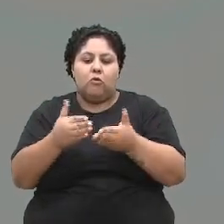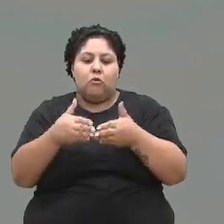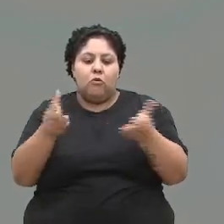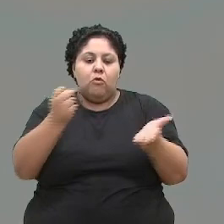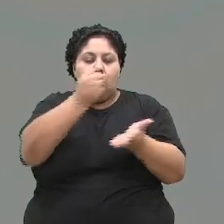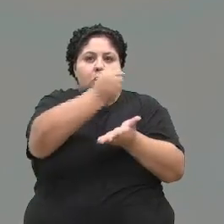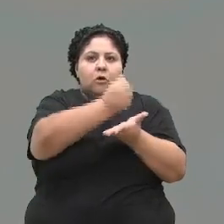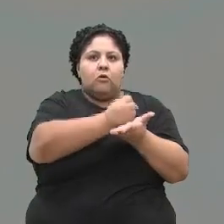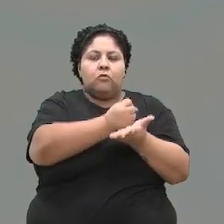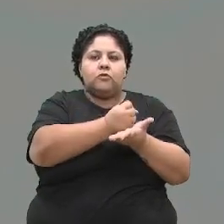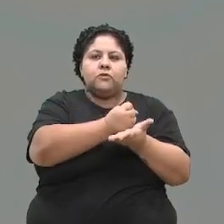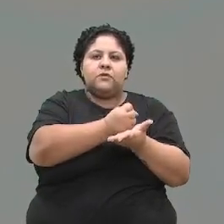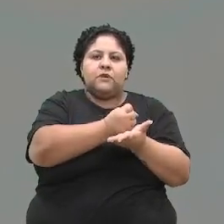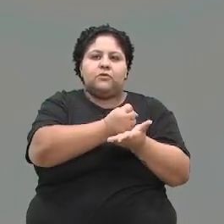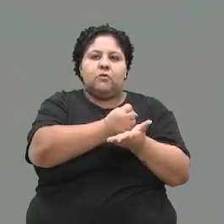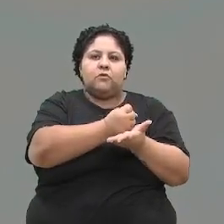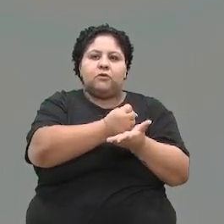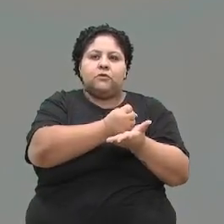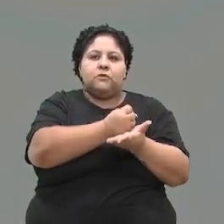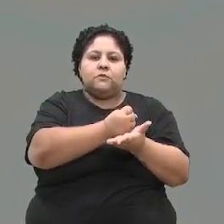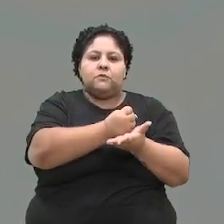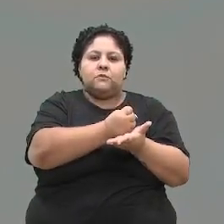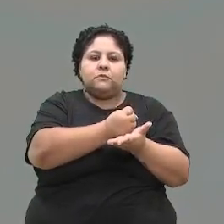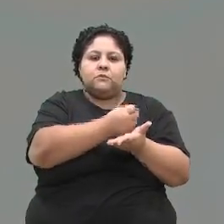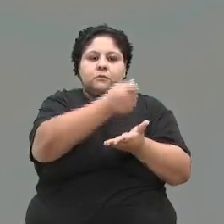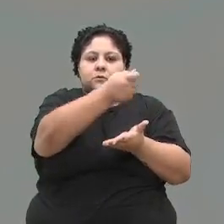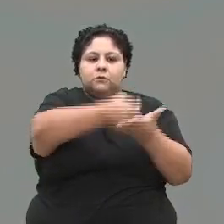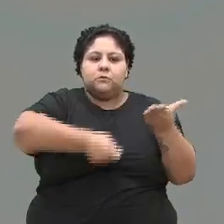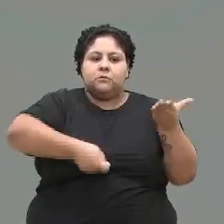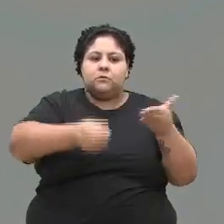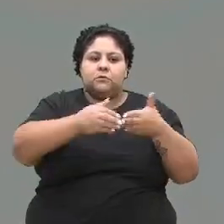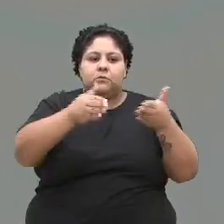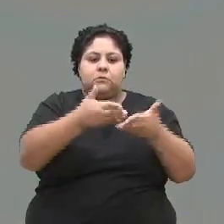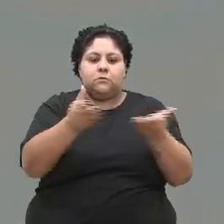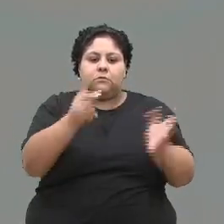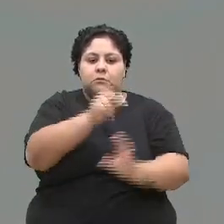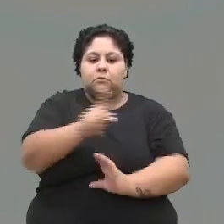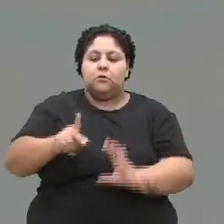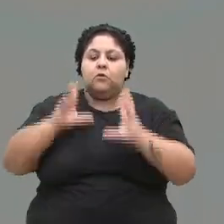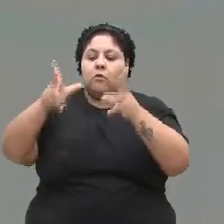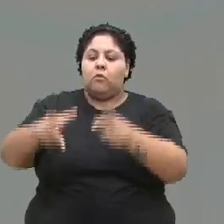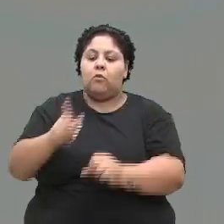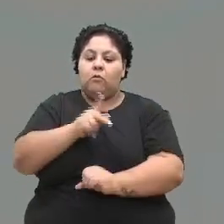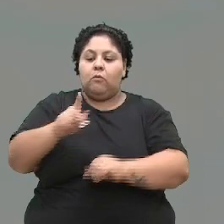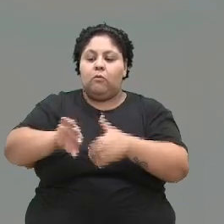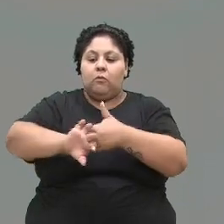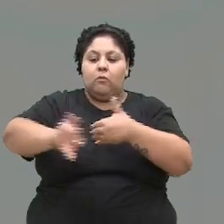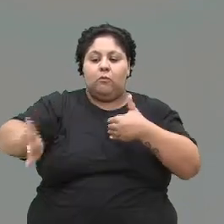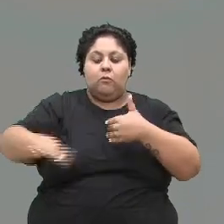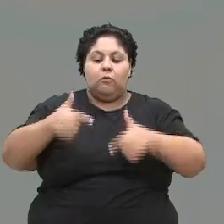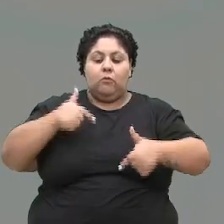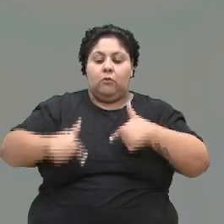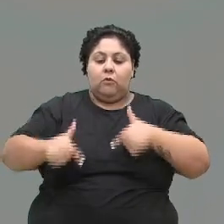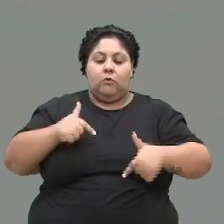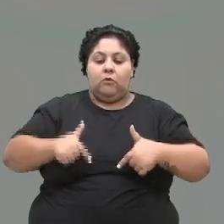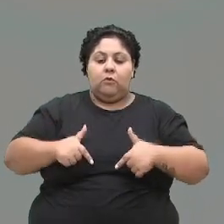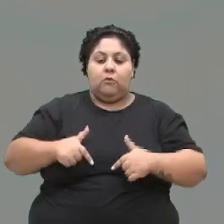e quais as áreas? 18. Quantos professores se afastaram do serviço público por